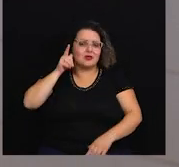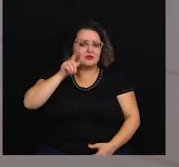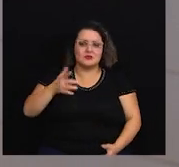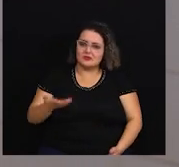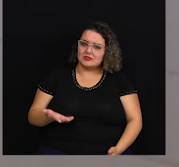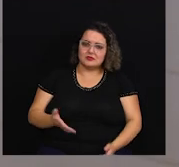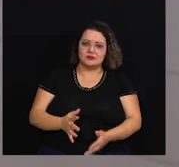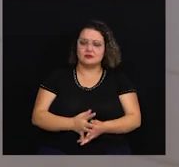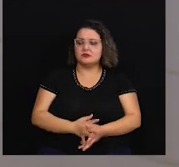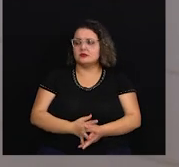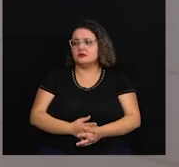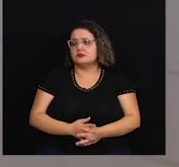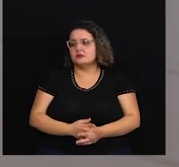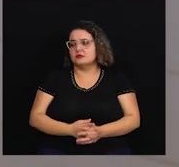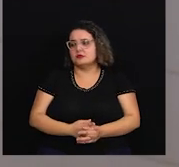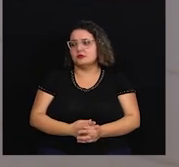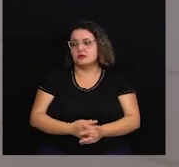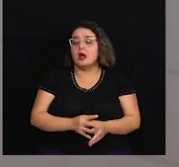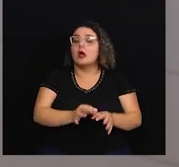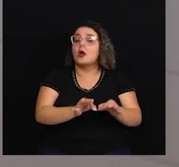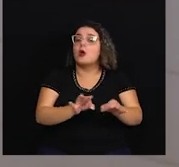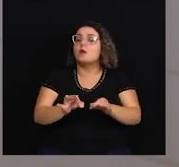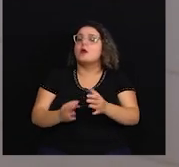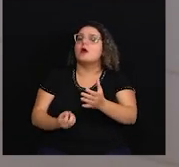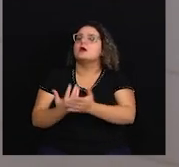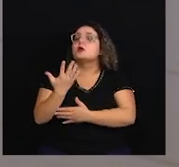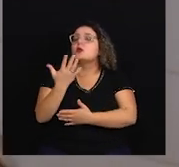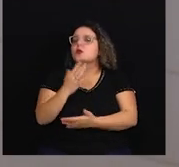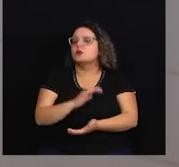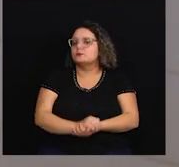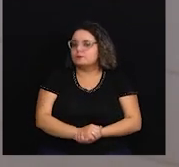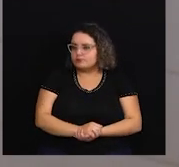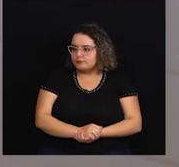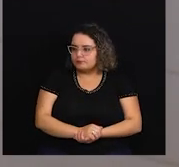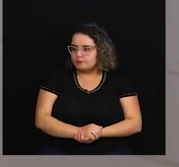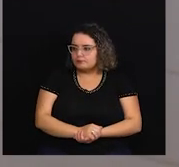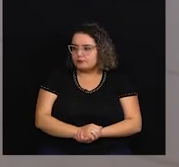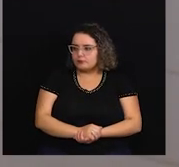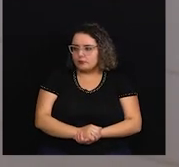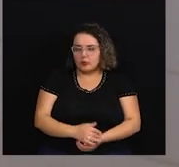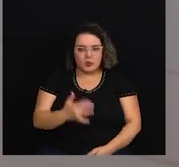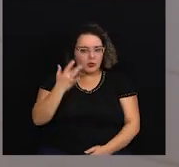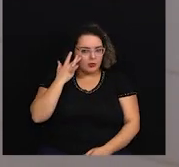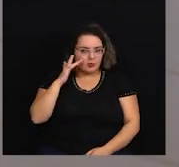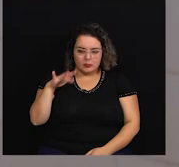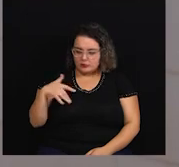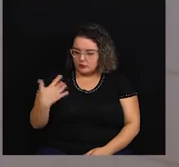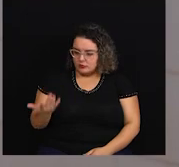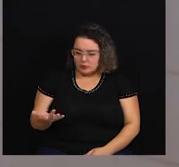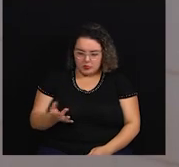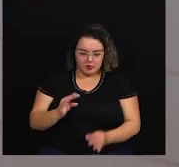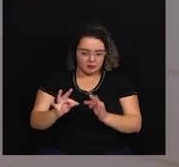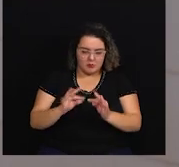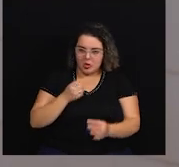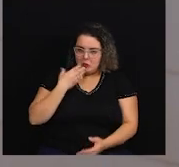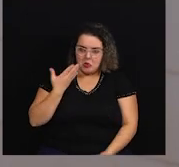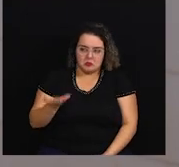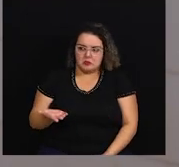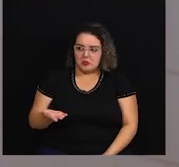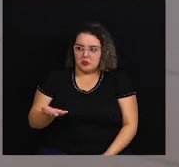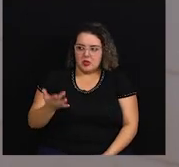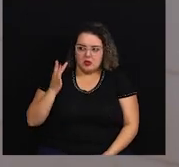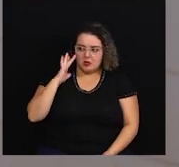lutar surgiu o projeto não sabia se era um bom tempo não tem ideia nem acho que nem